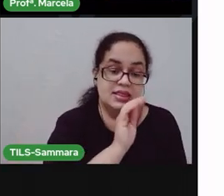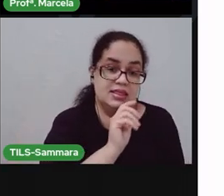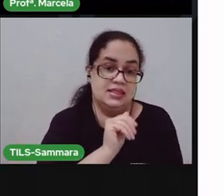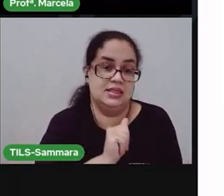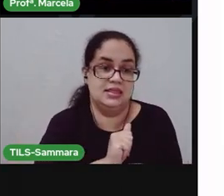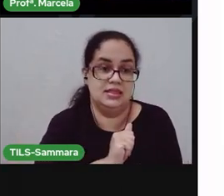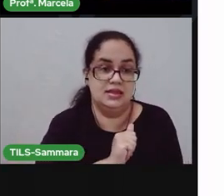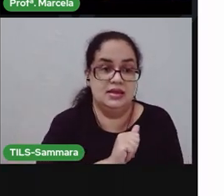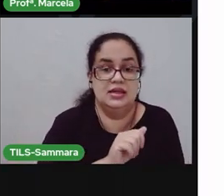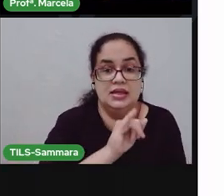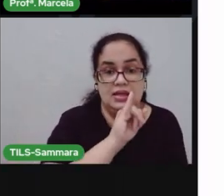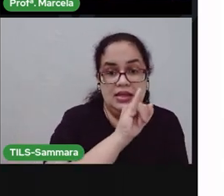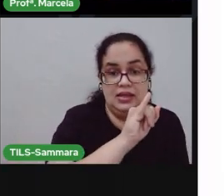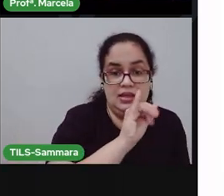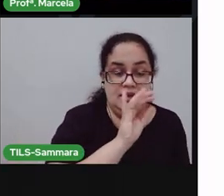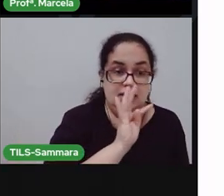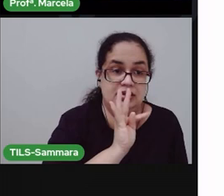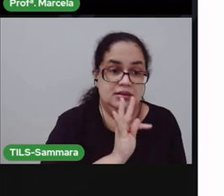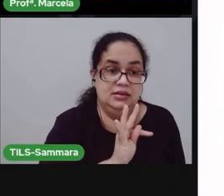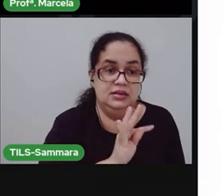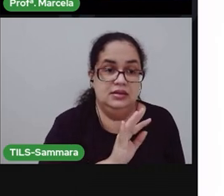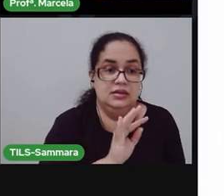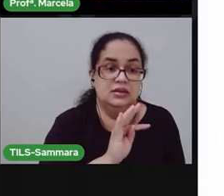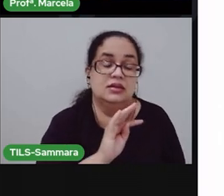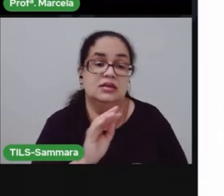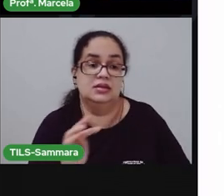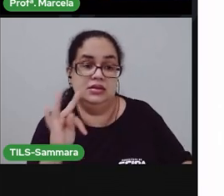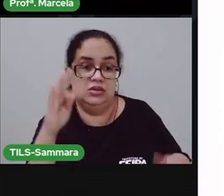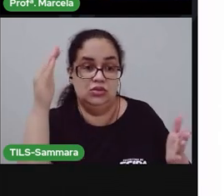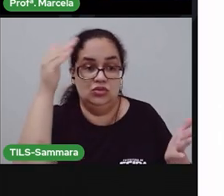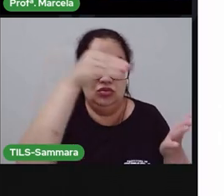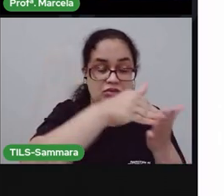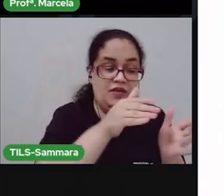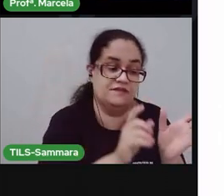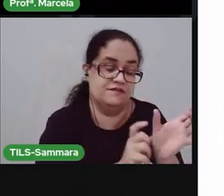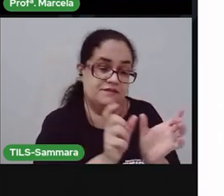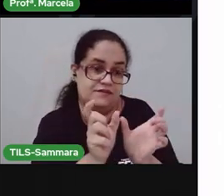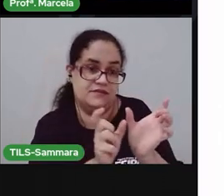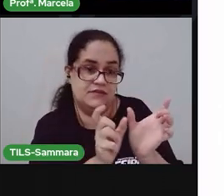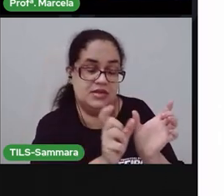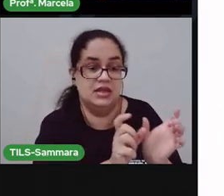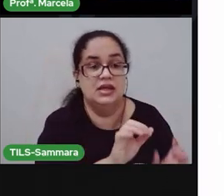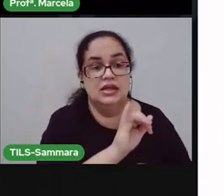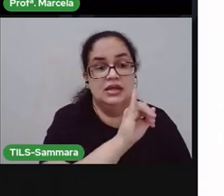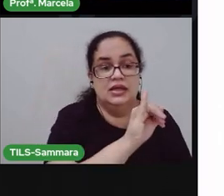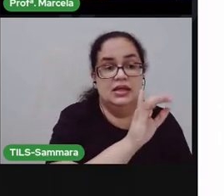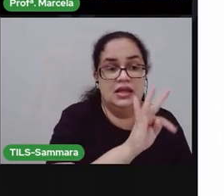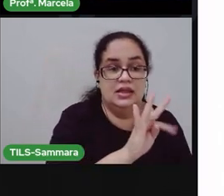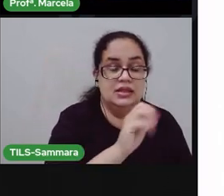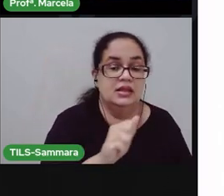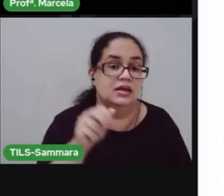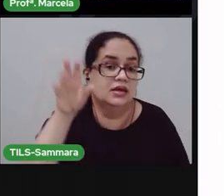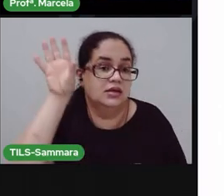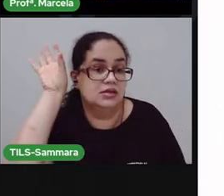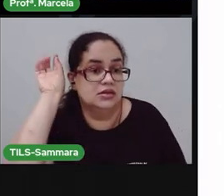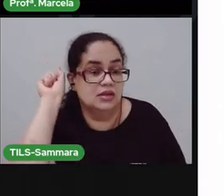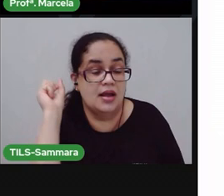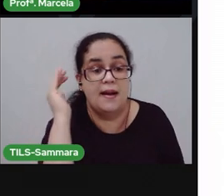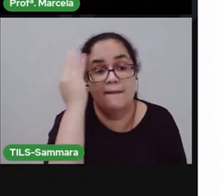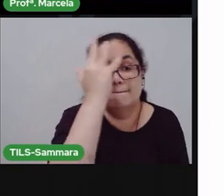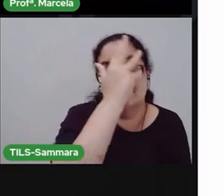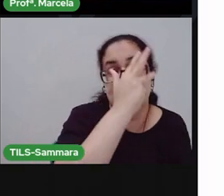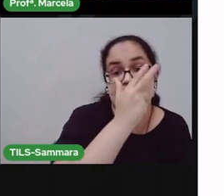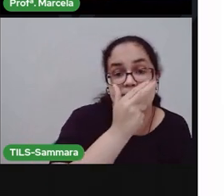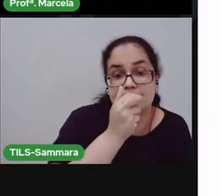sílaba ita, né? A sílaba tá, e o final da palavra ita que tá rimando.